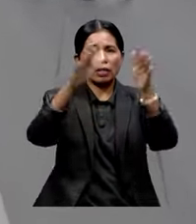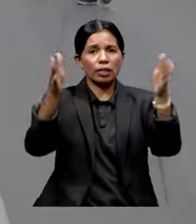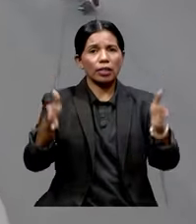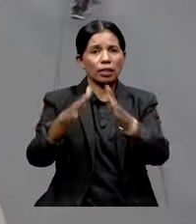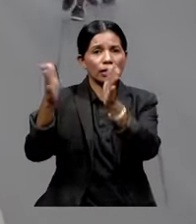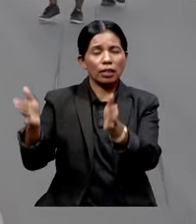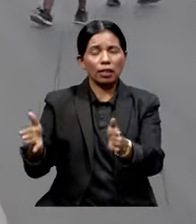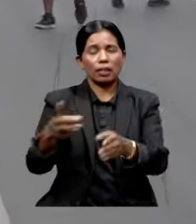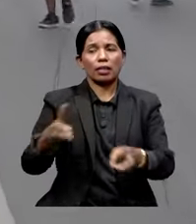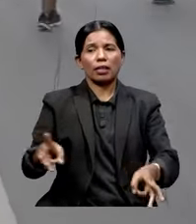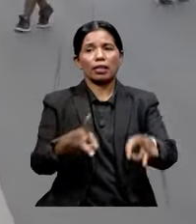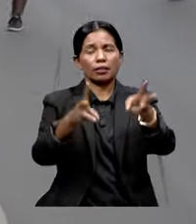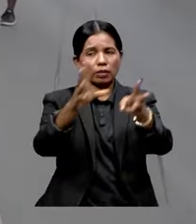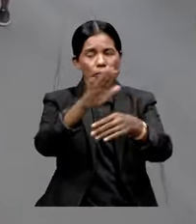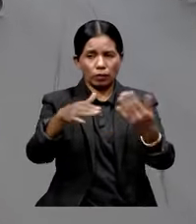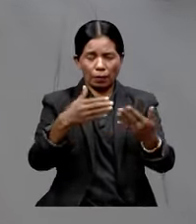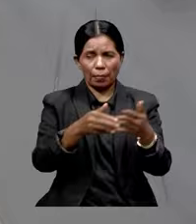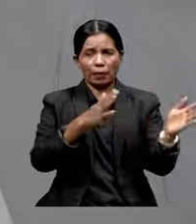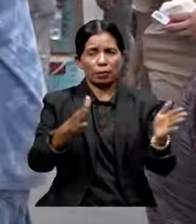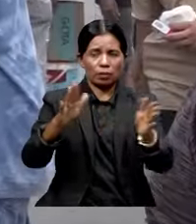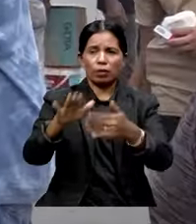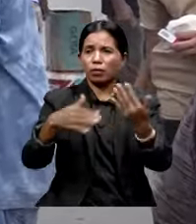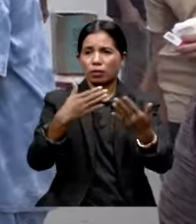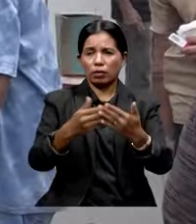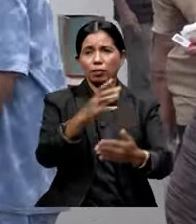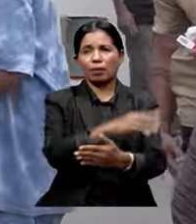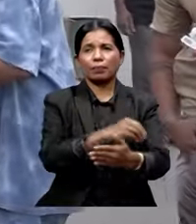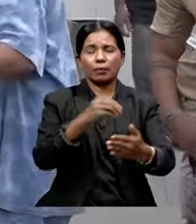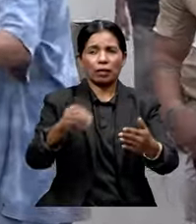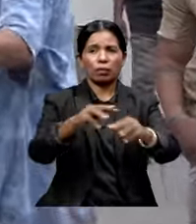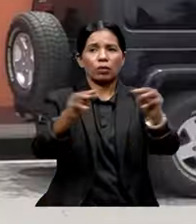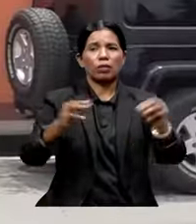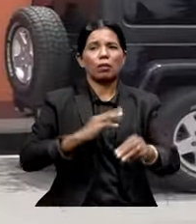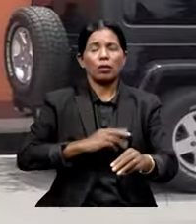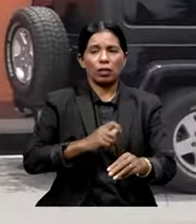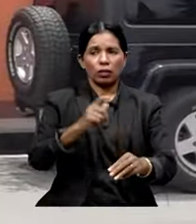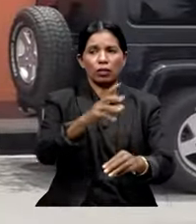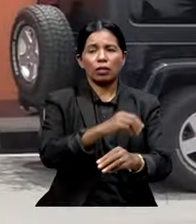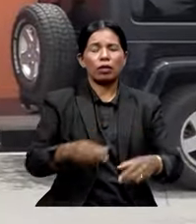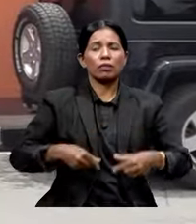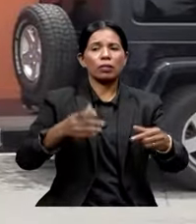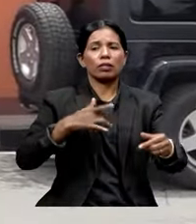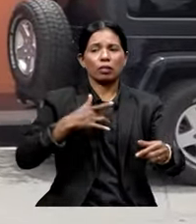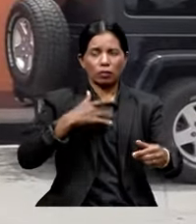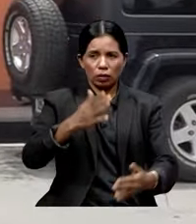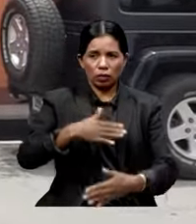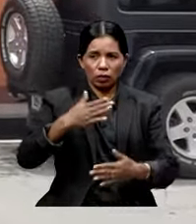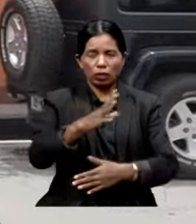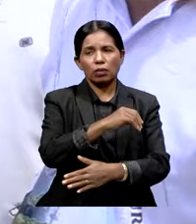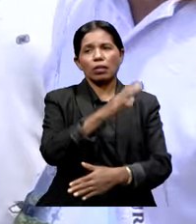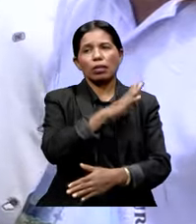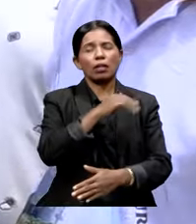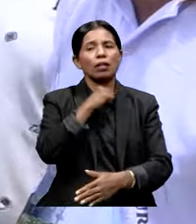católica romana ne seiliu. Nune ligado ao preparação Hiratne, coordenadora logística município Manatutu, expressa sentimento que solo, olhe em